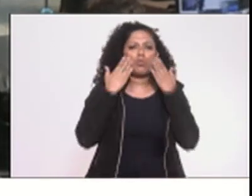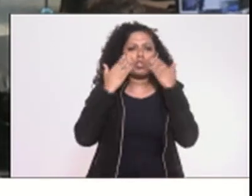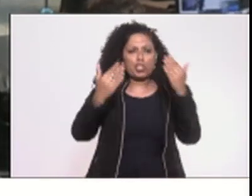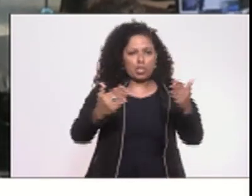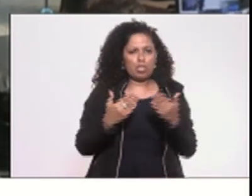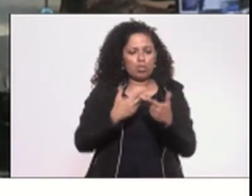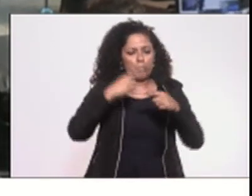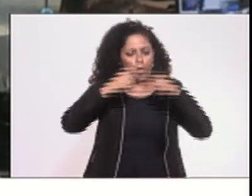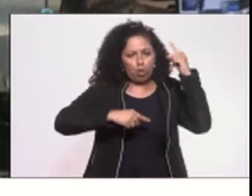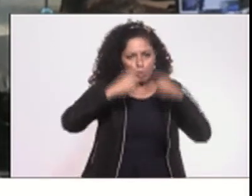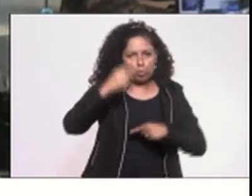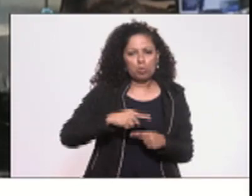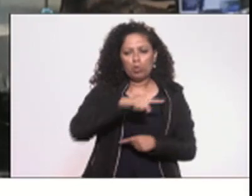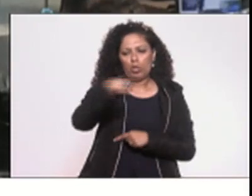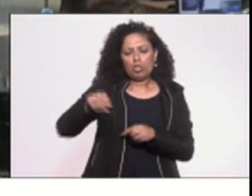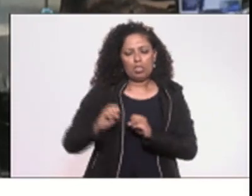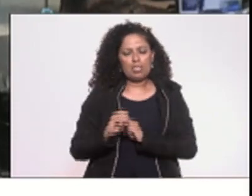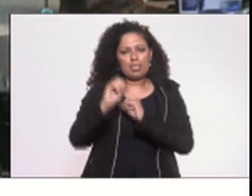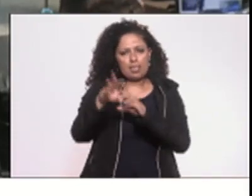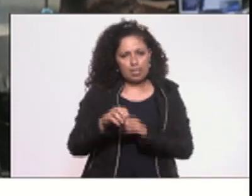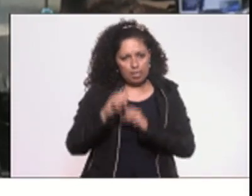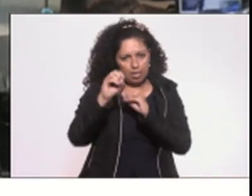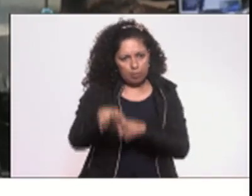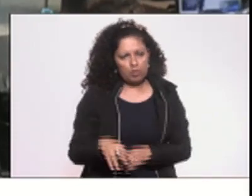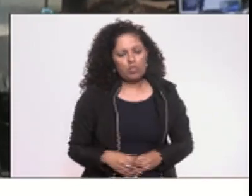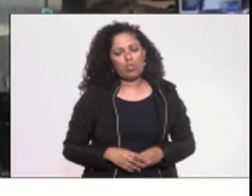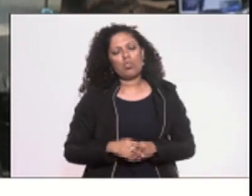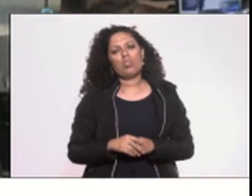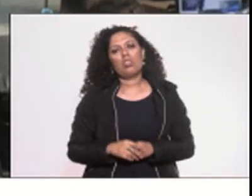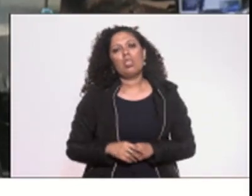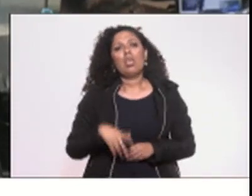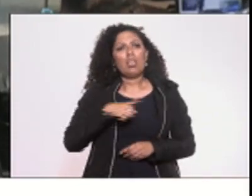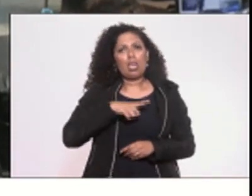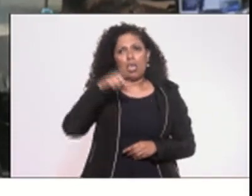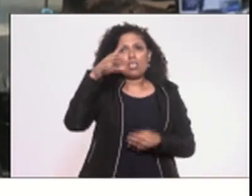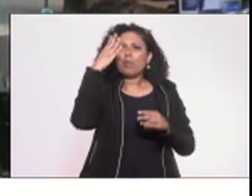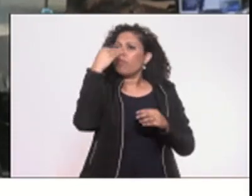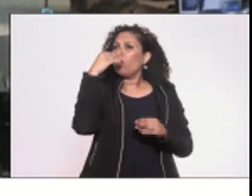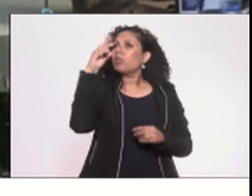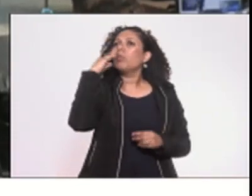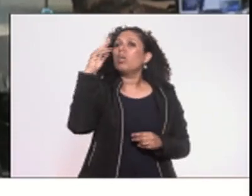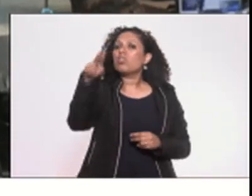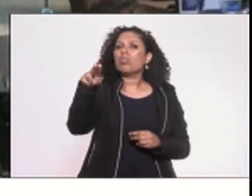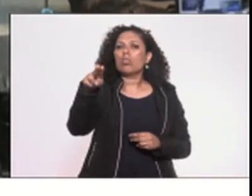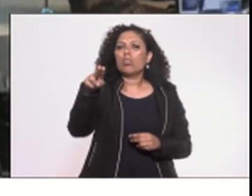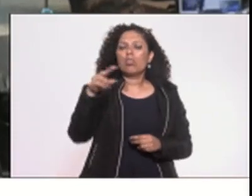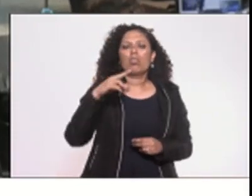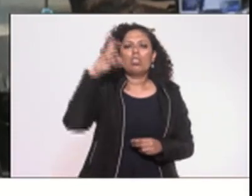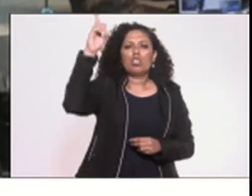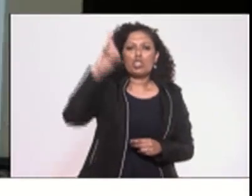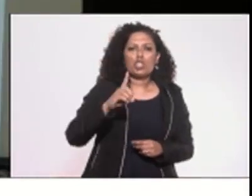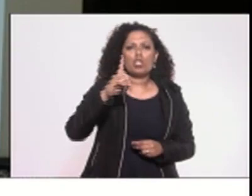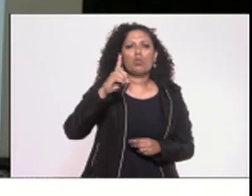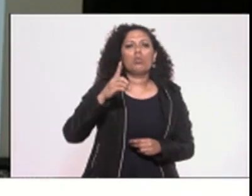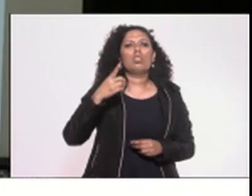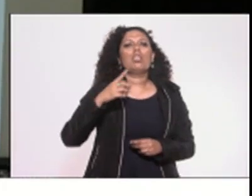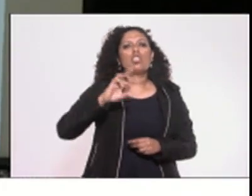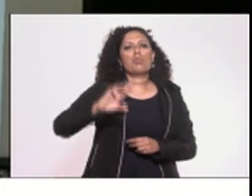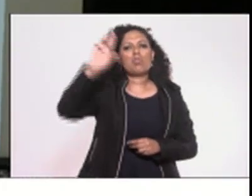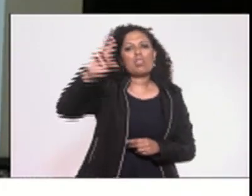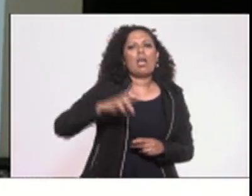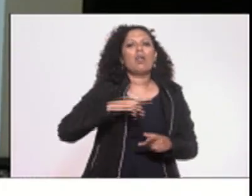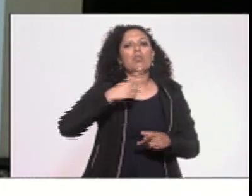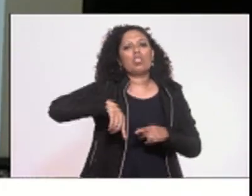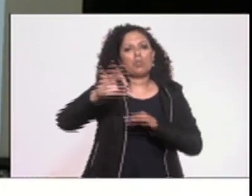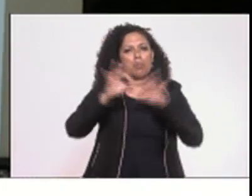produto. Lá em cima, a primeira foto, nós temos a diretora da escola ali. Nós, como eu disse, também coletamos o óleo